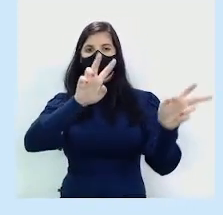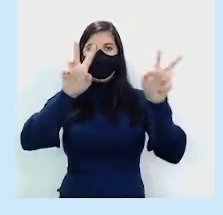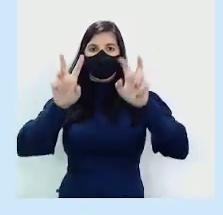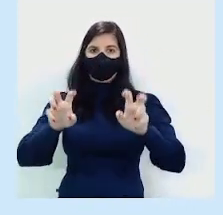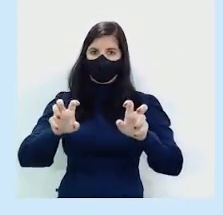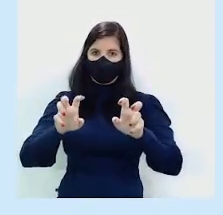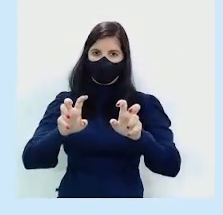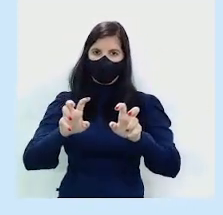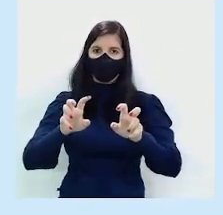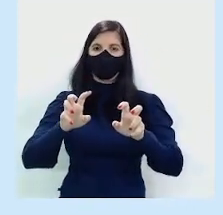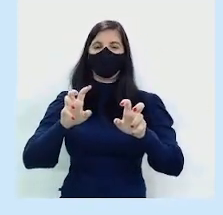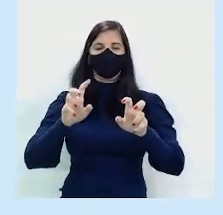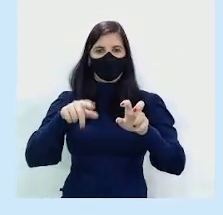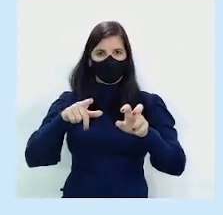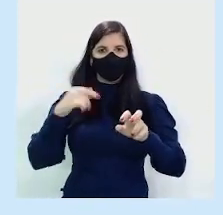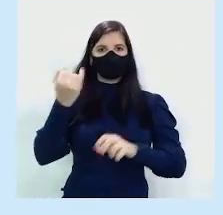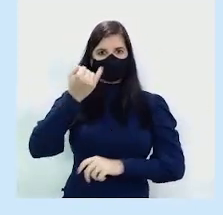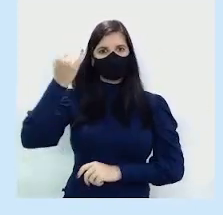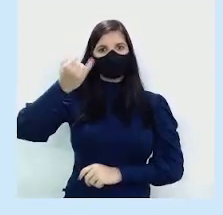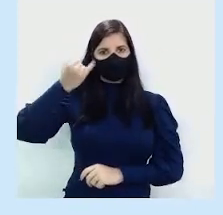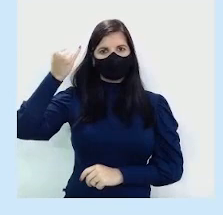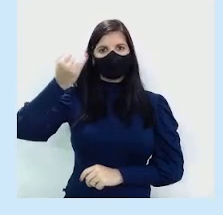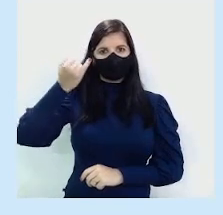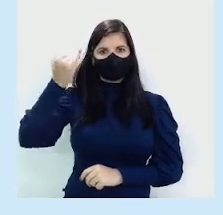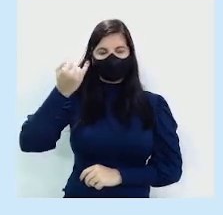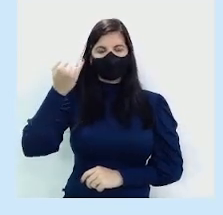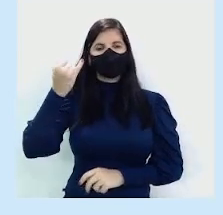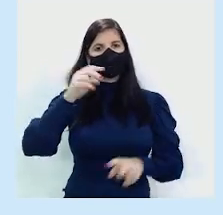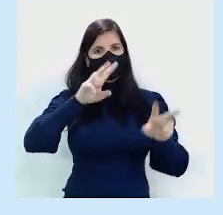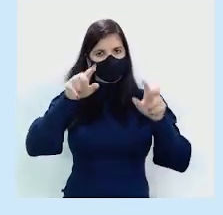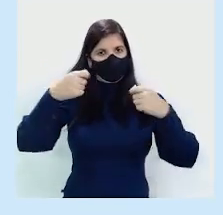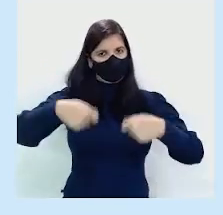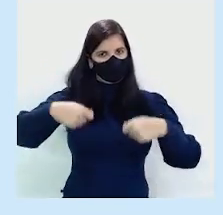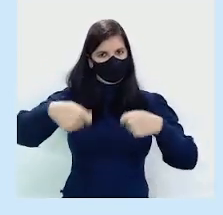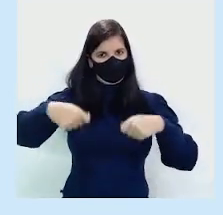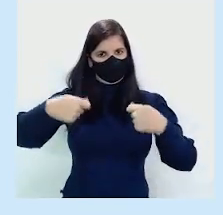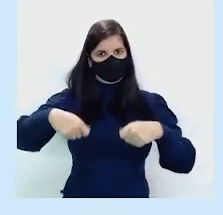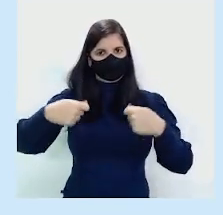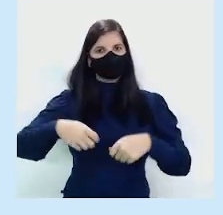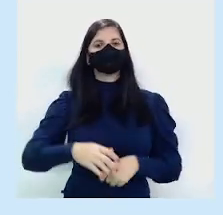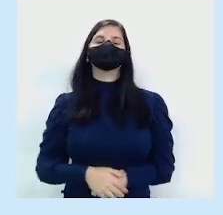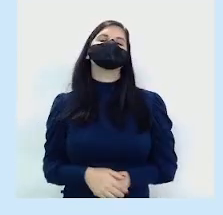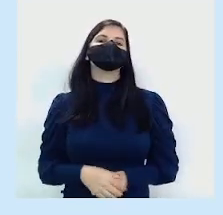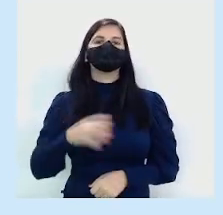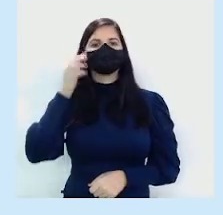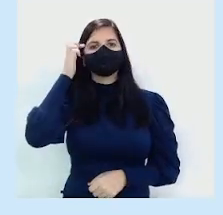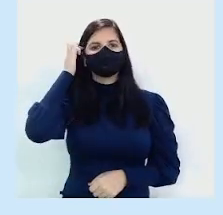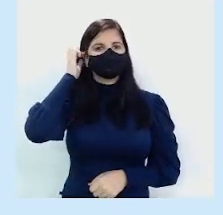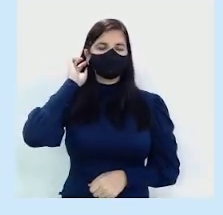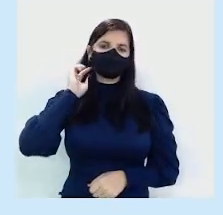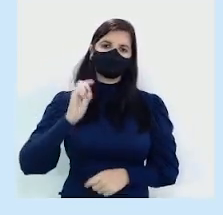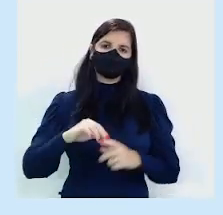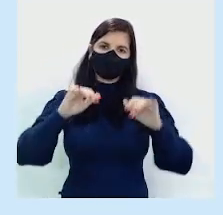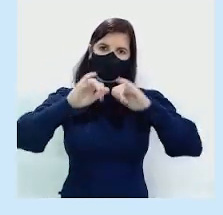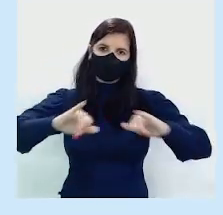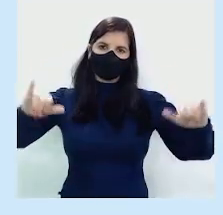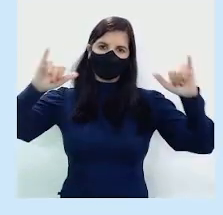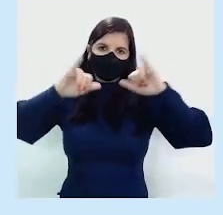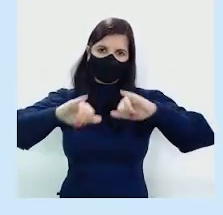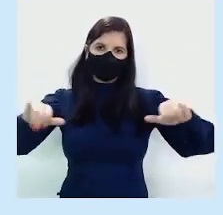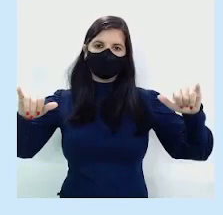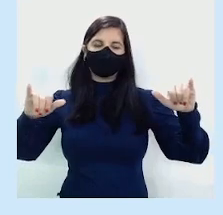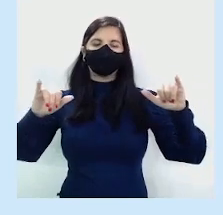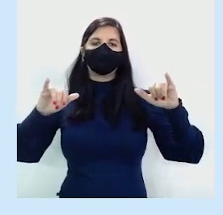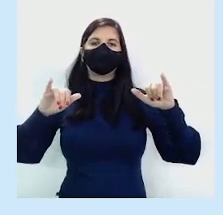como esse, que é um tema super importante, um tema super necessário, e tenhamos lá